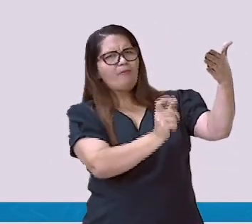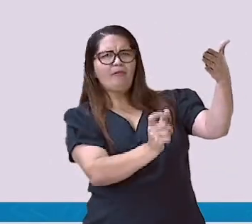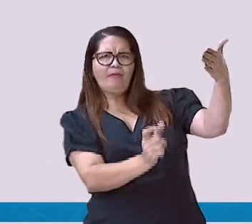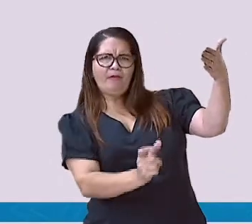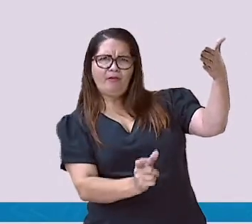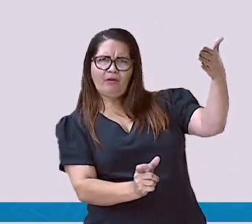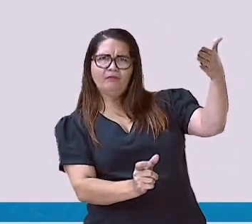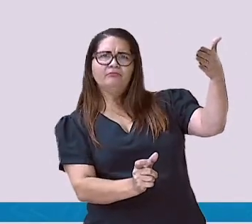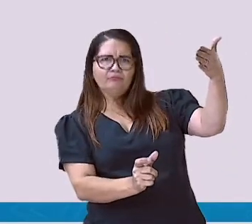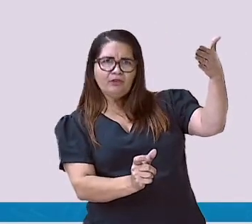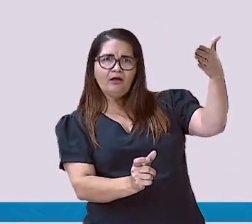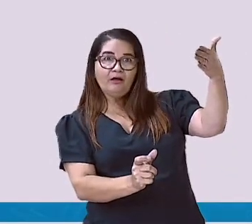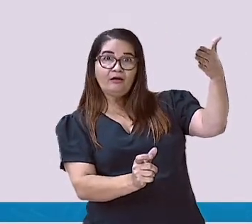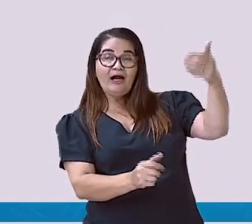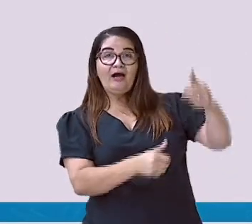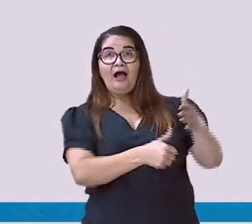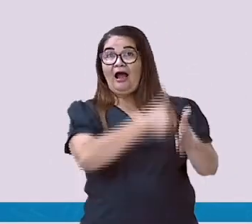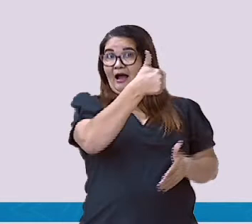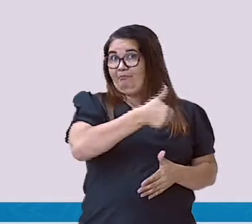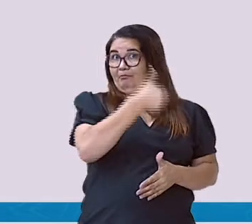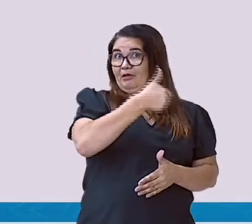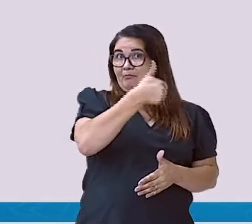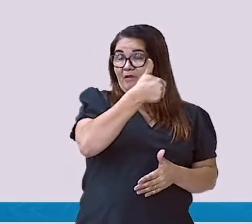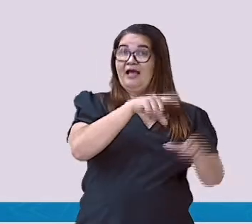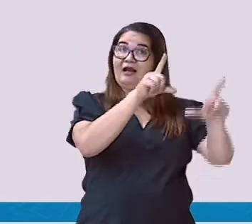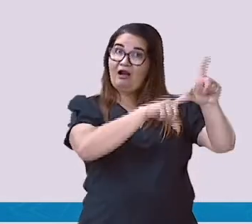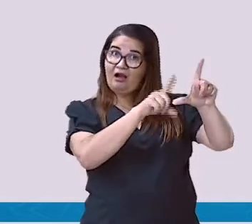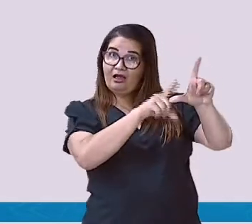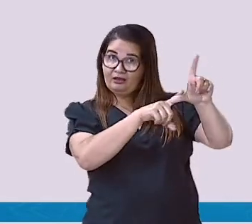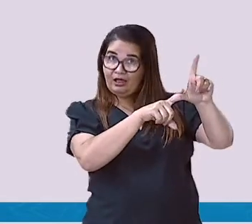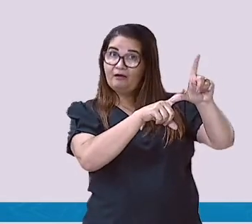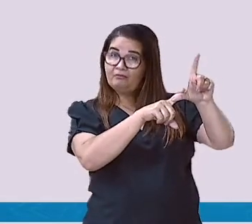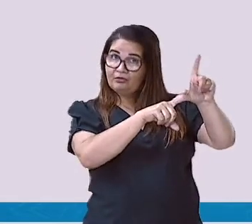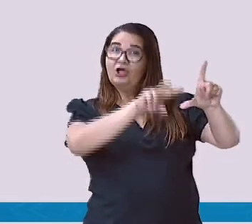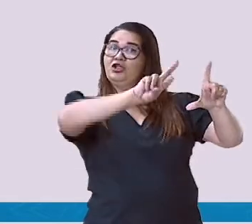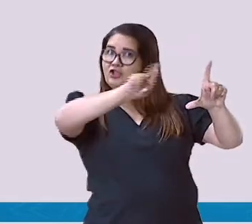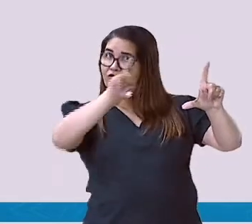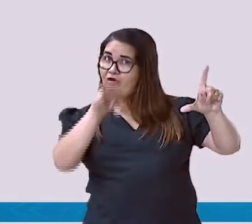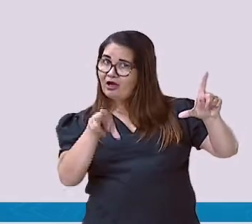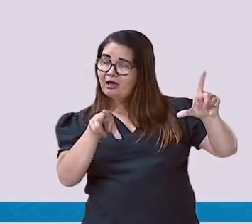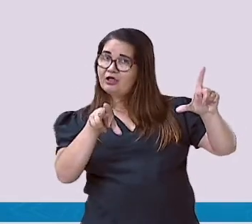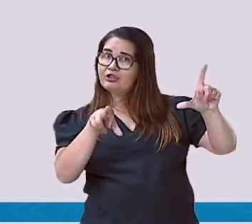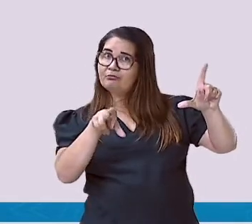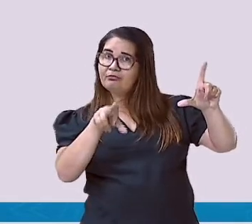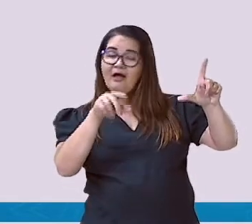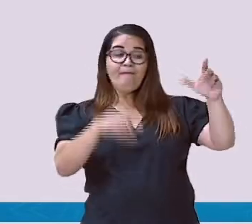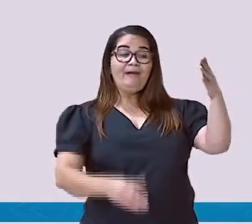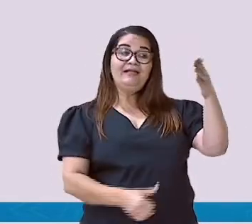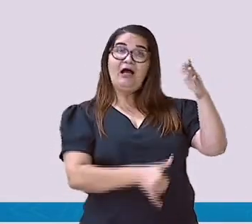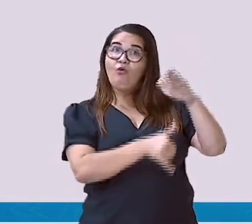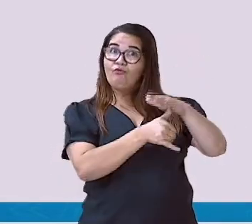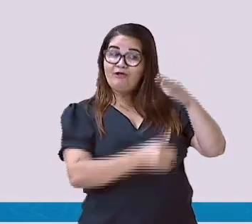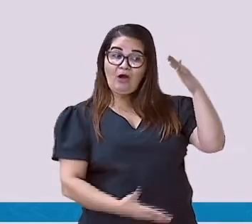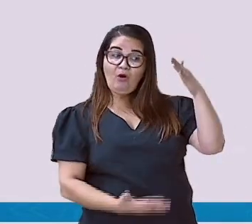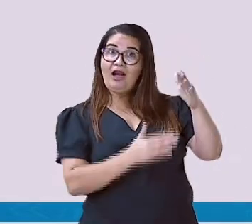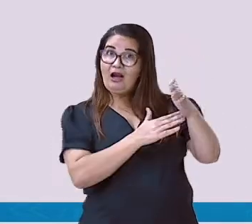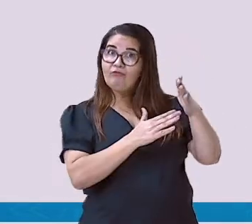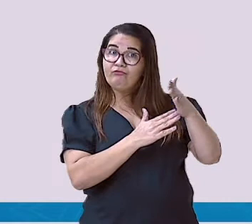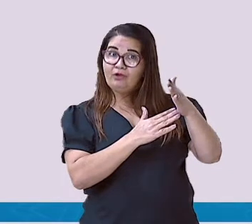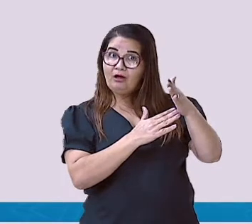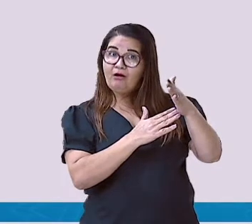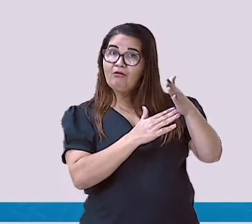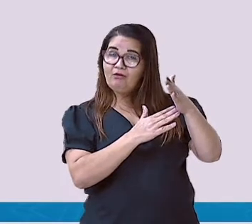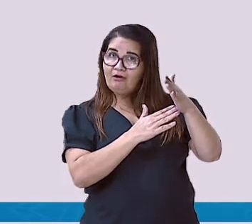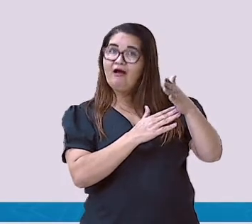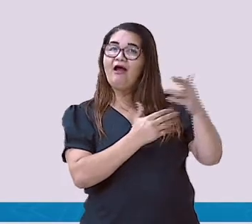com a primeira letra diferente, mas o final é sempre o mesmo. Eu tenho